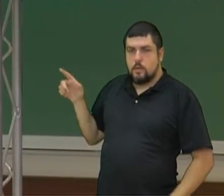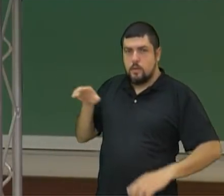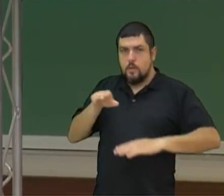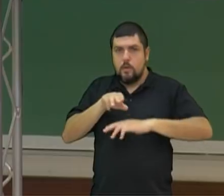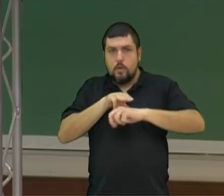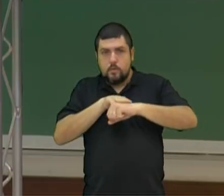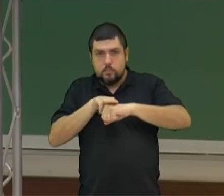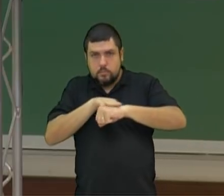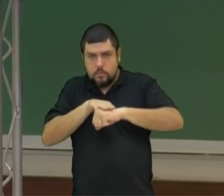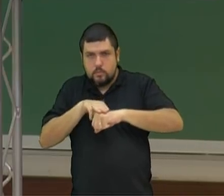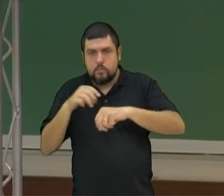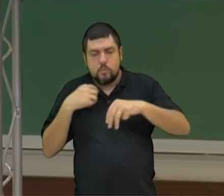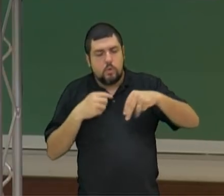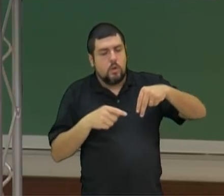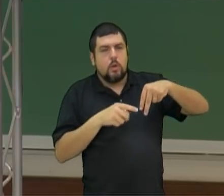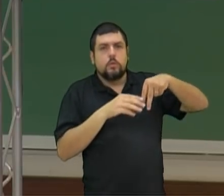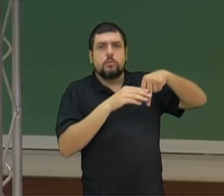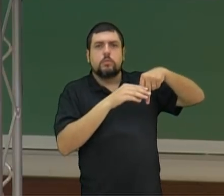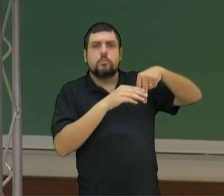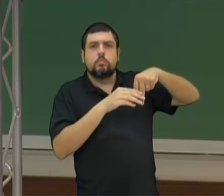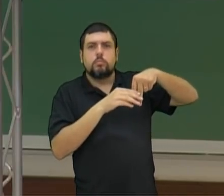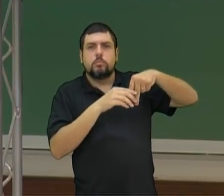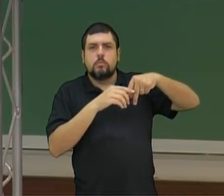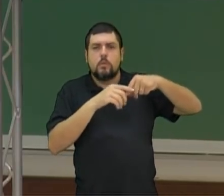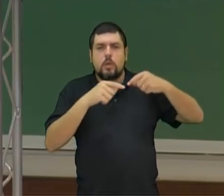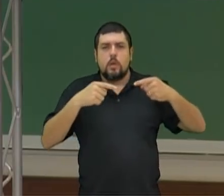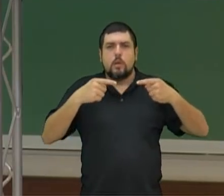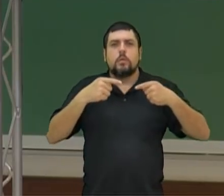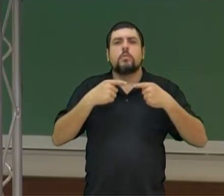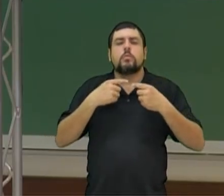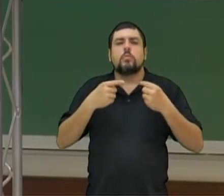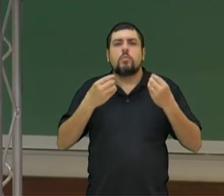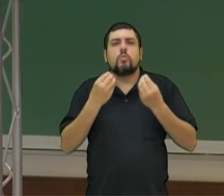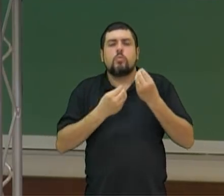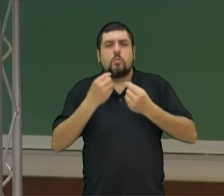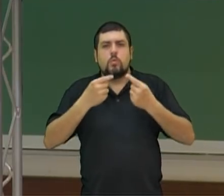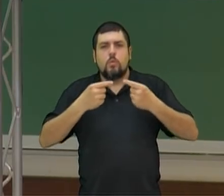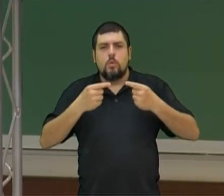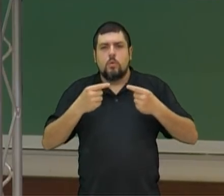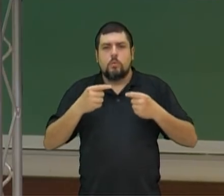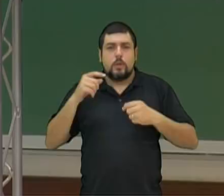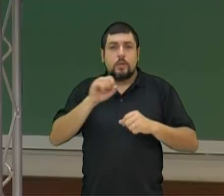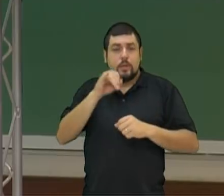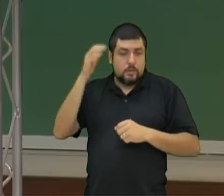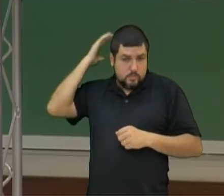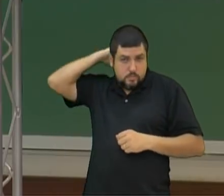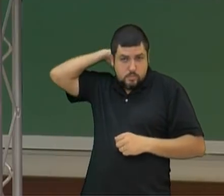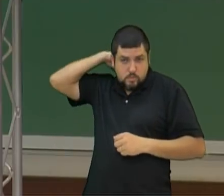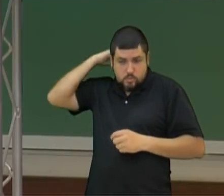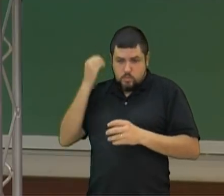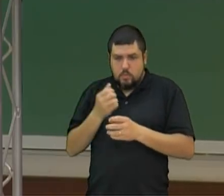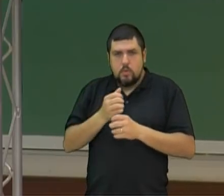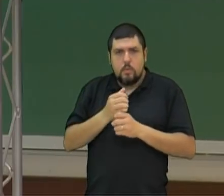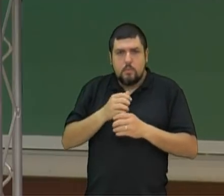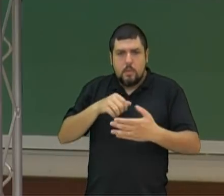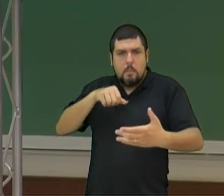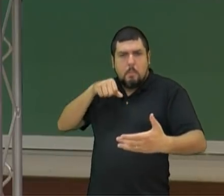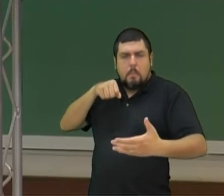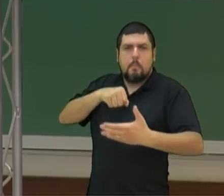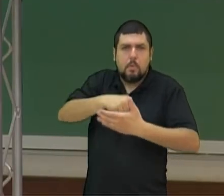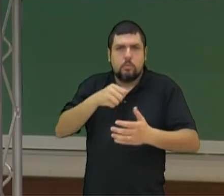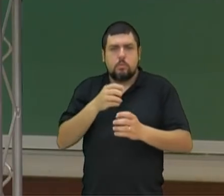aonde dentro dela passa a medula espinal, dependendo da região do impacto, da